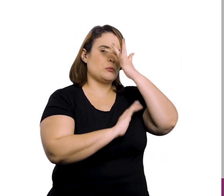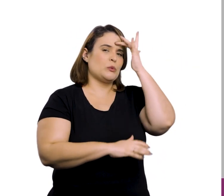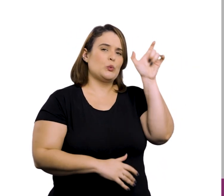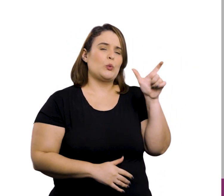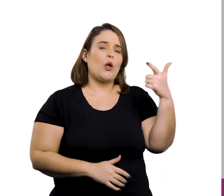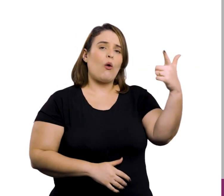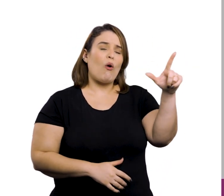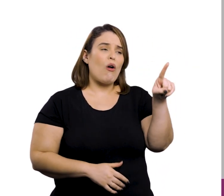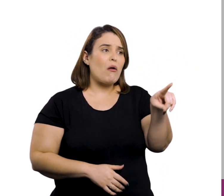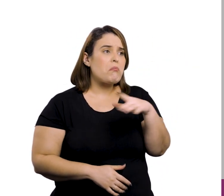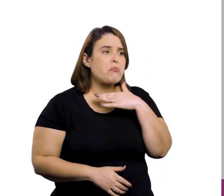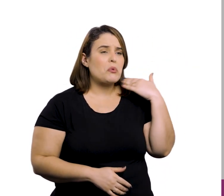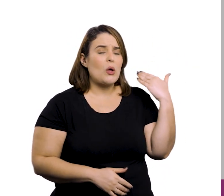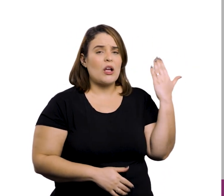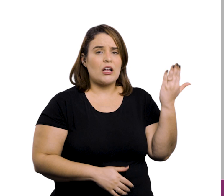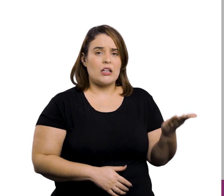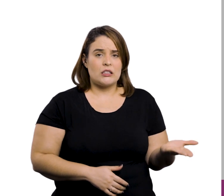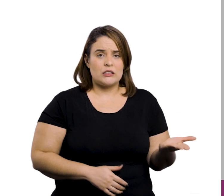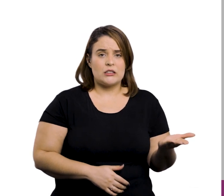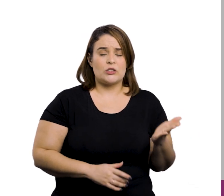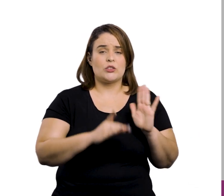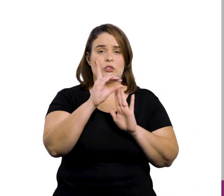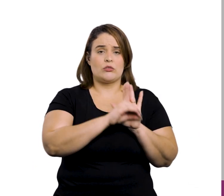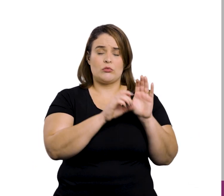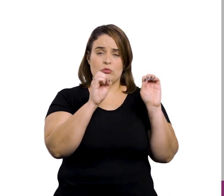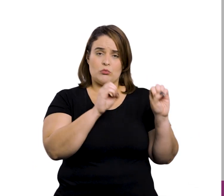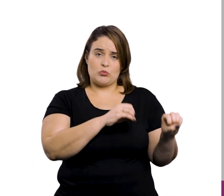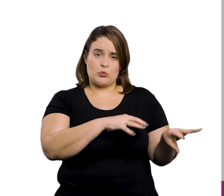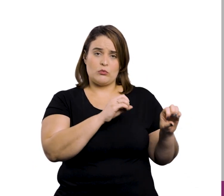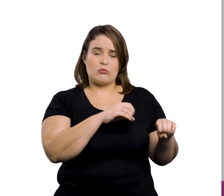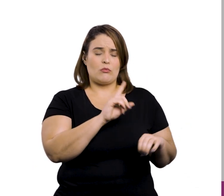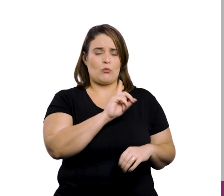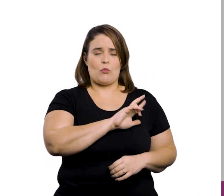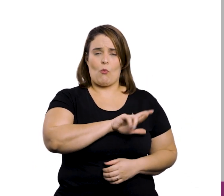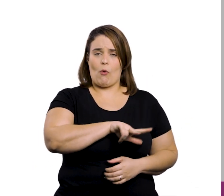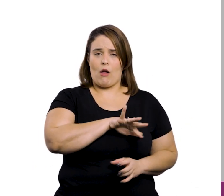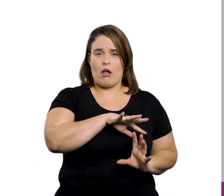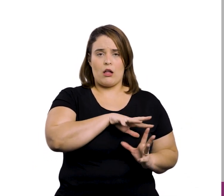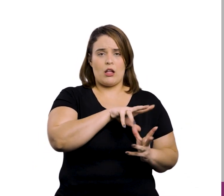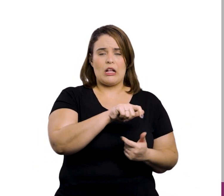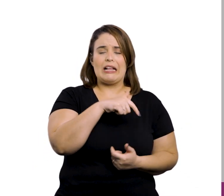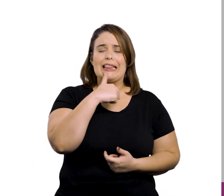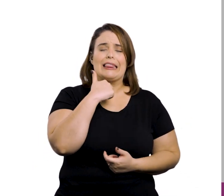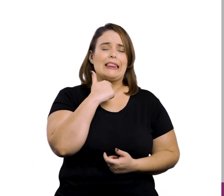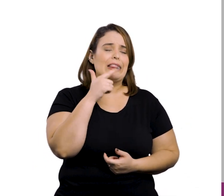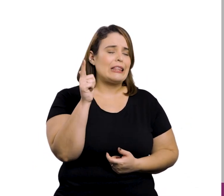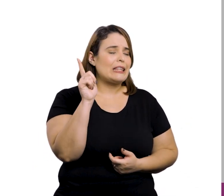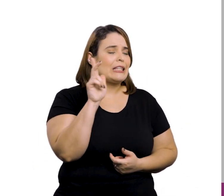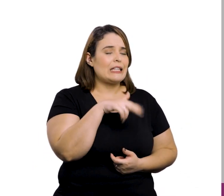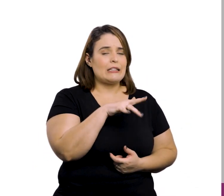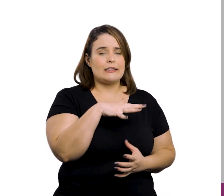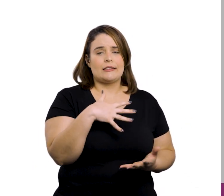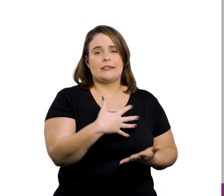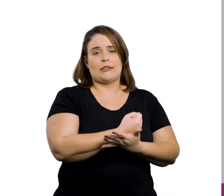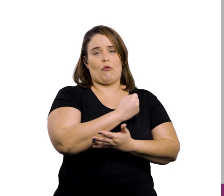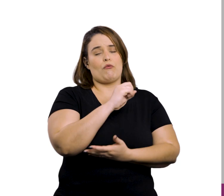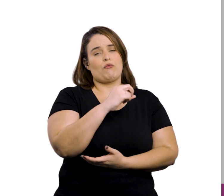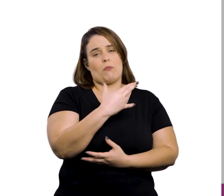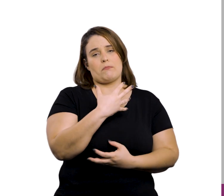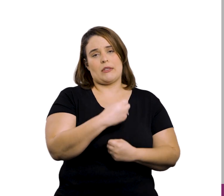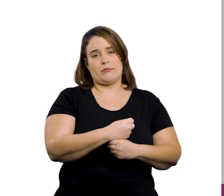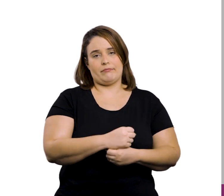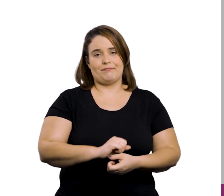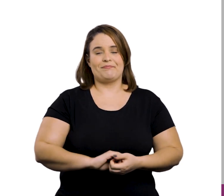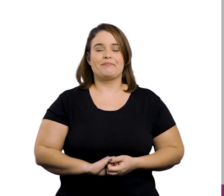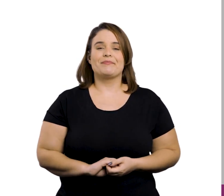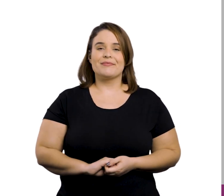mesmos, submetendo vidas de outros seres vivos ao fim. Se o direito à educação não for universal, ninguém estará a